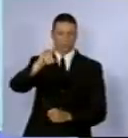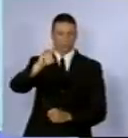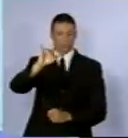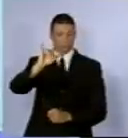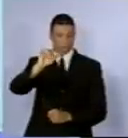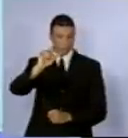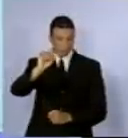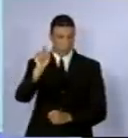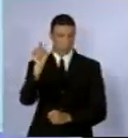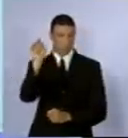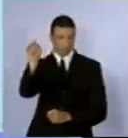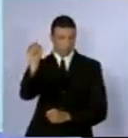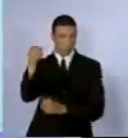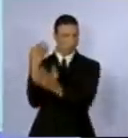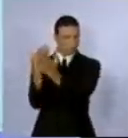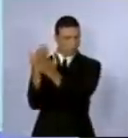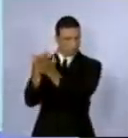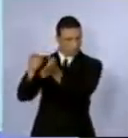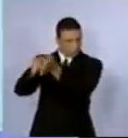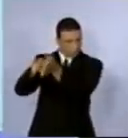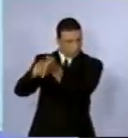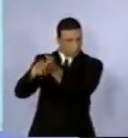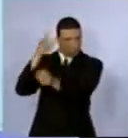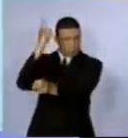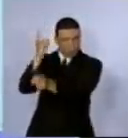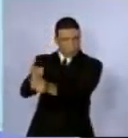questão do dano no DNA.